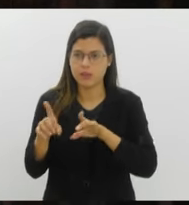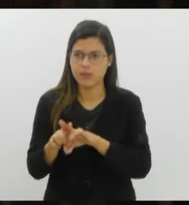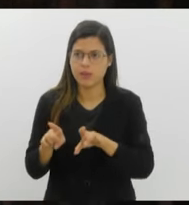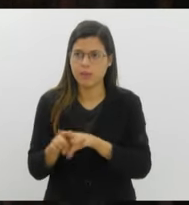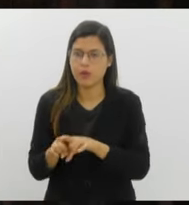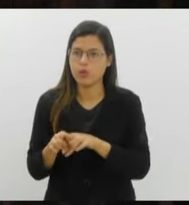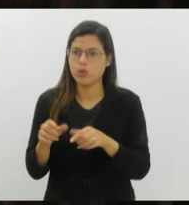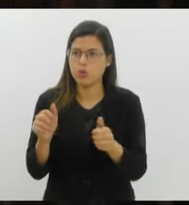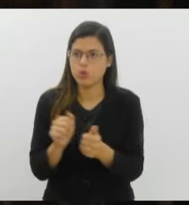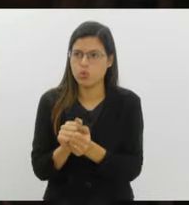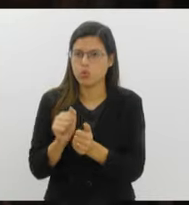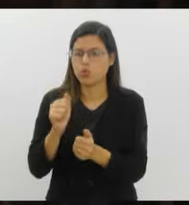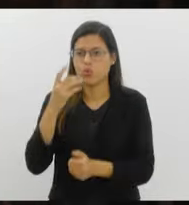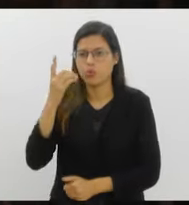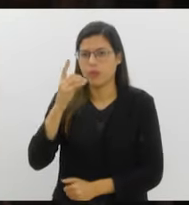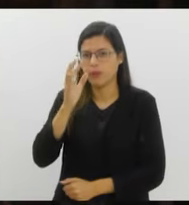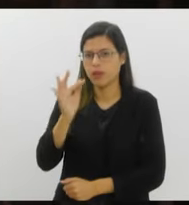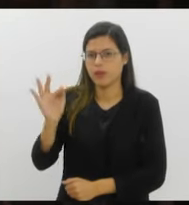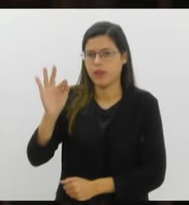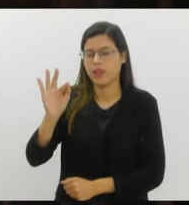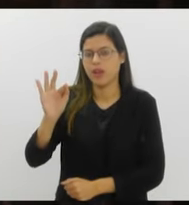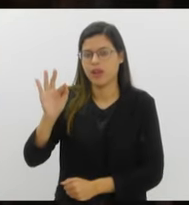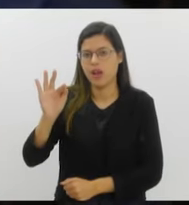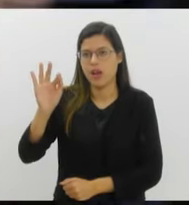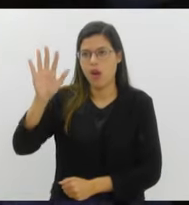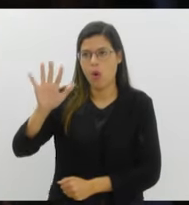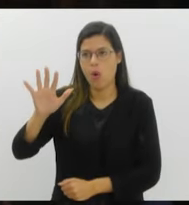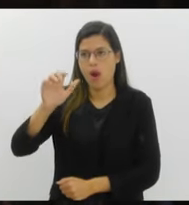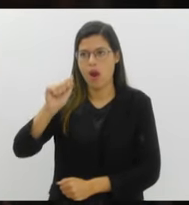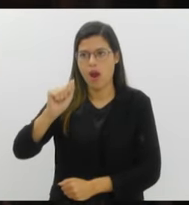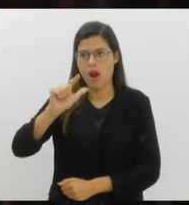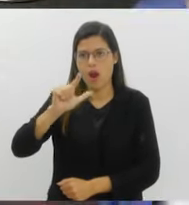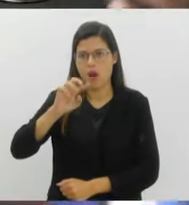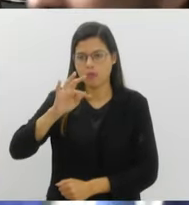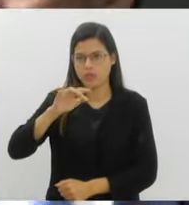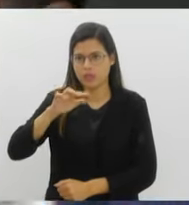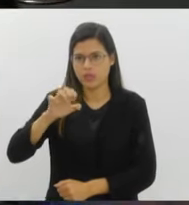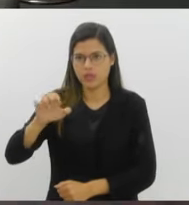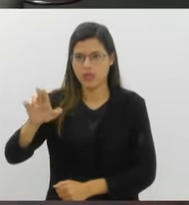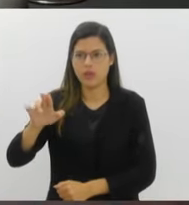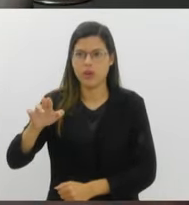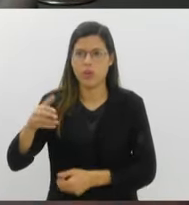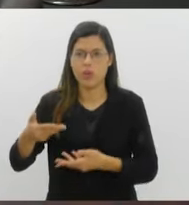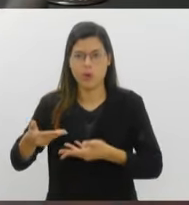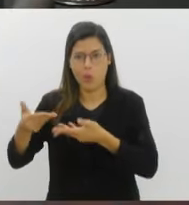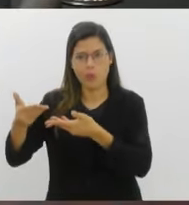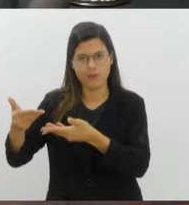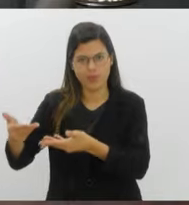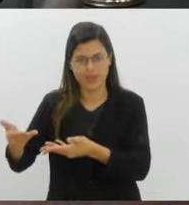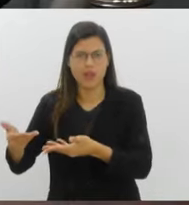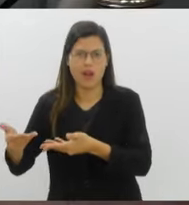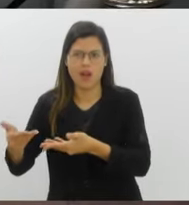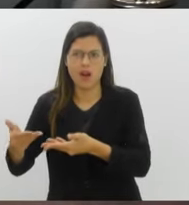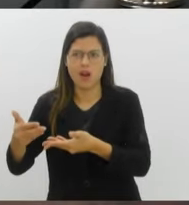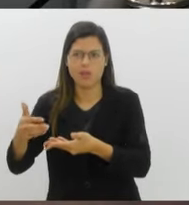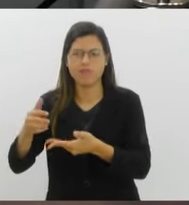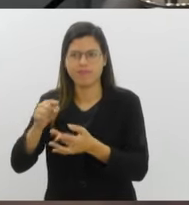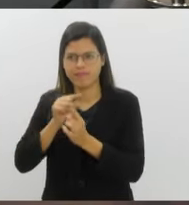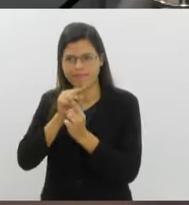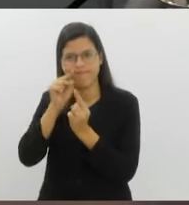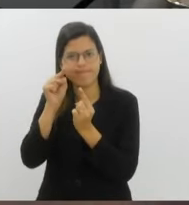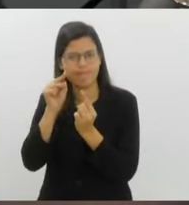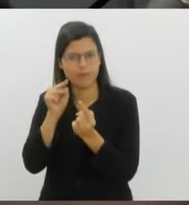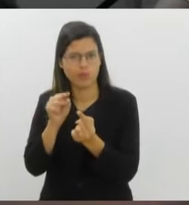deputado federal Tineu Cortes, foram os primeiros a me convidar para essa missão e essa difícil decisão